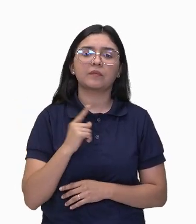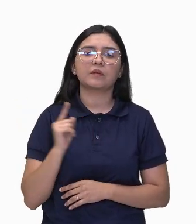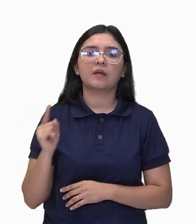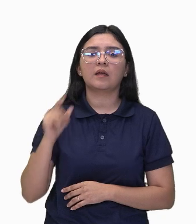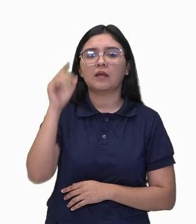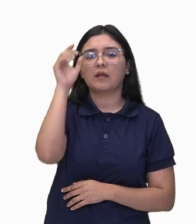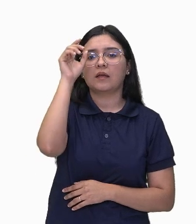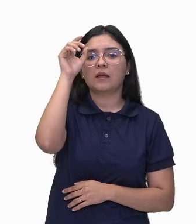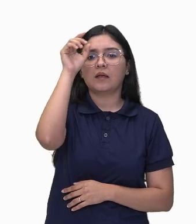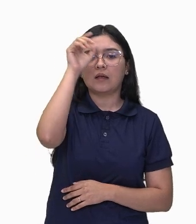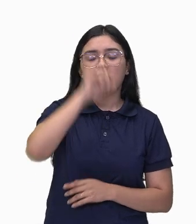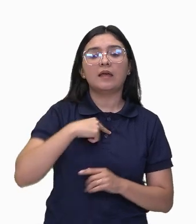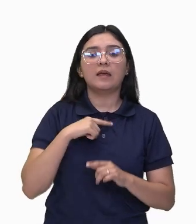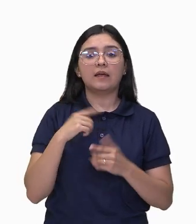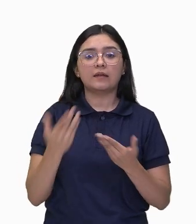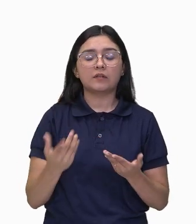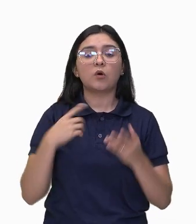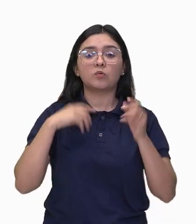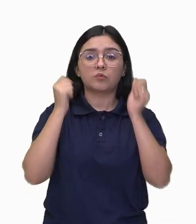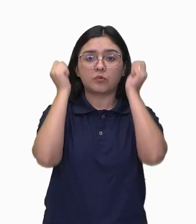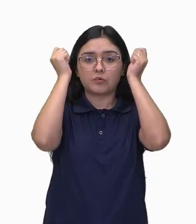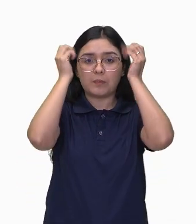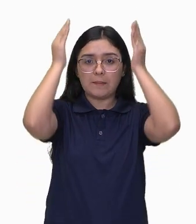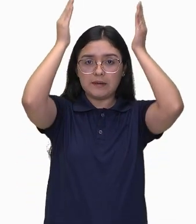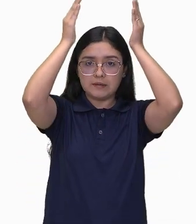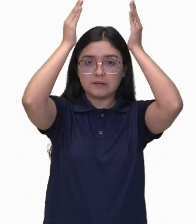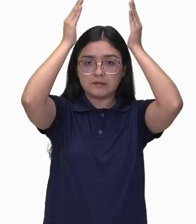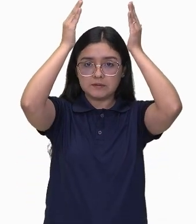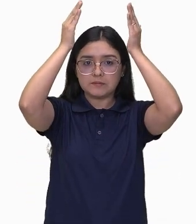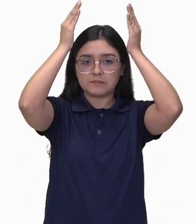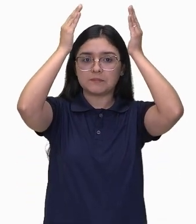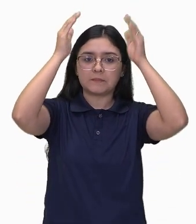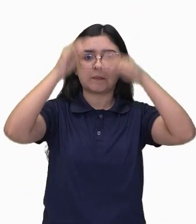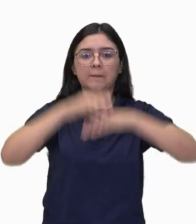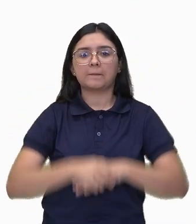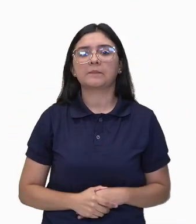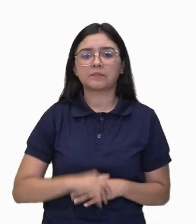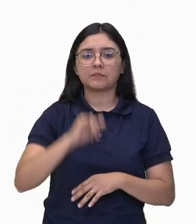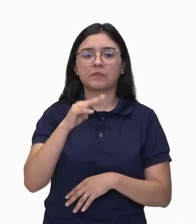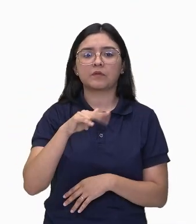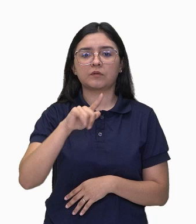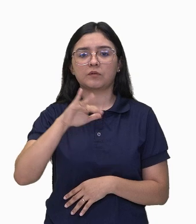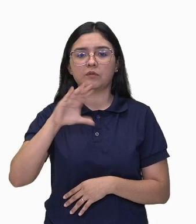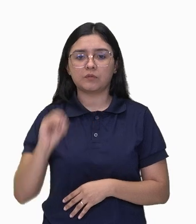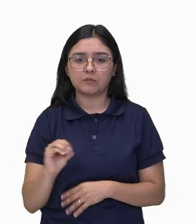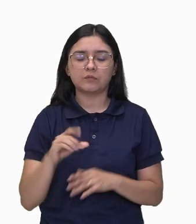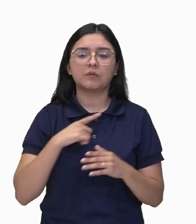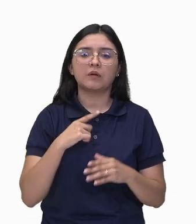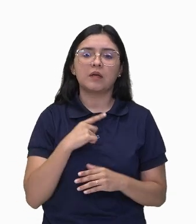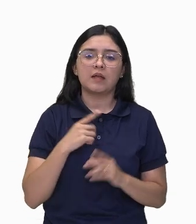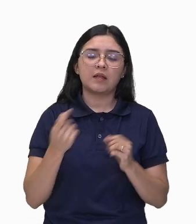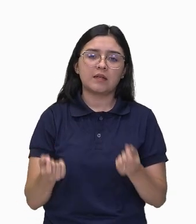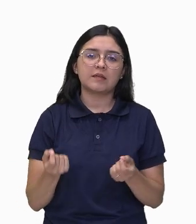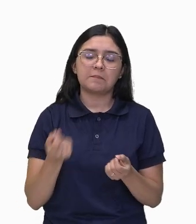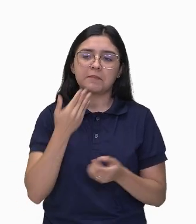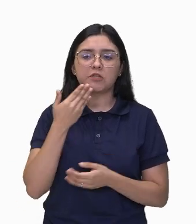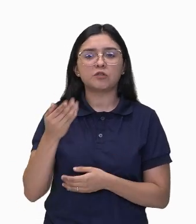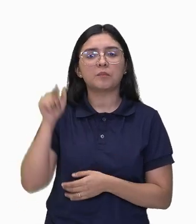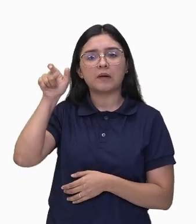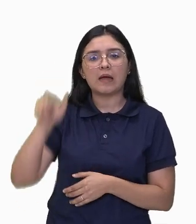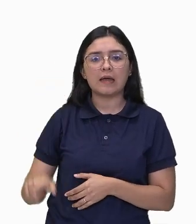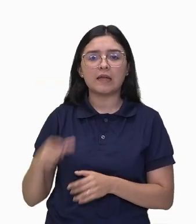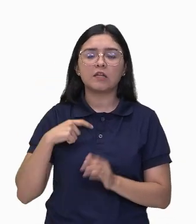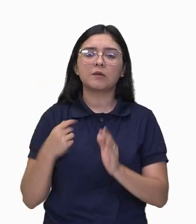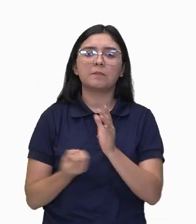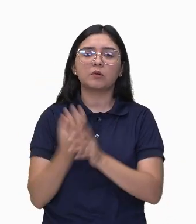a um pedido dos papas Júlio II e Leão X, produziu afrescos para